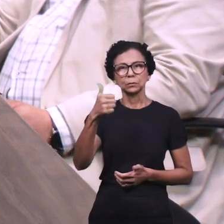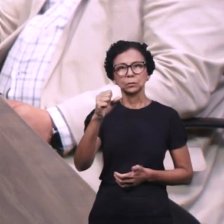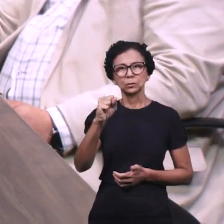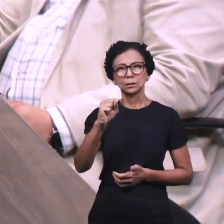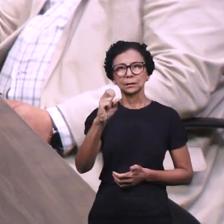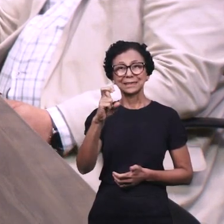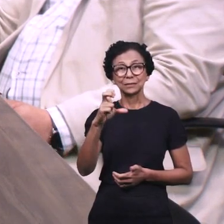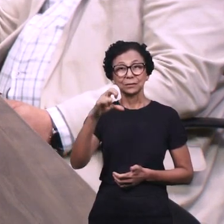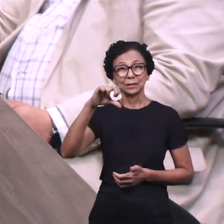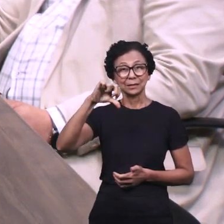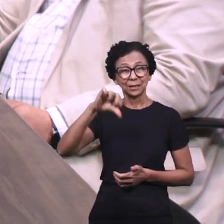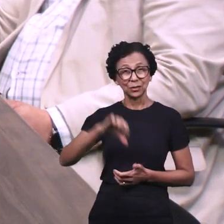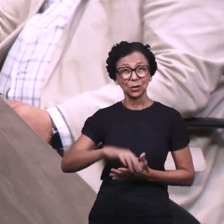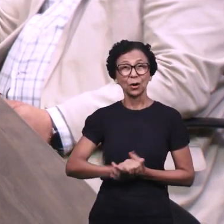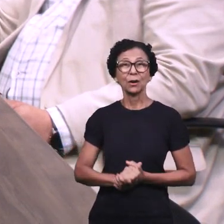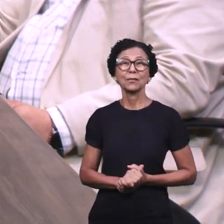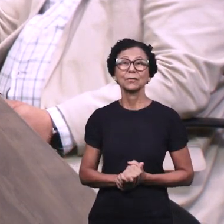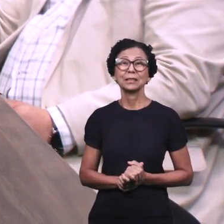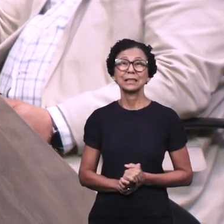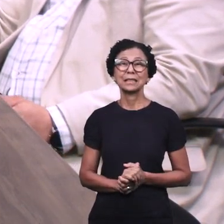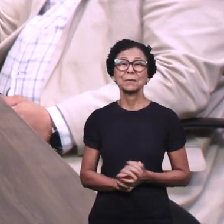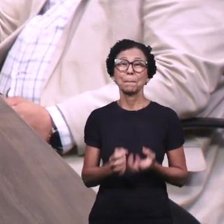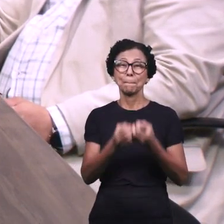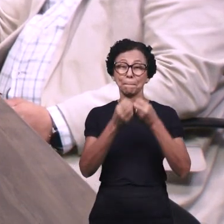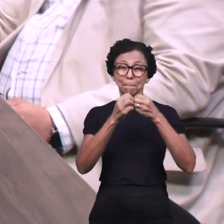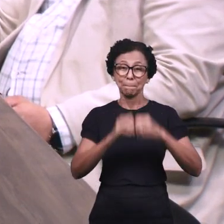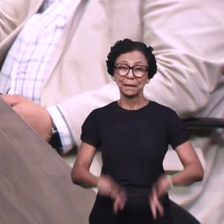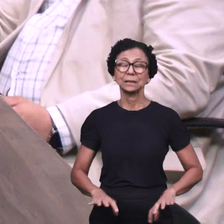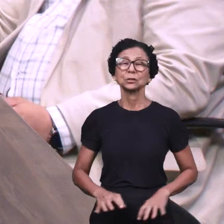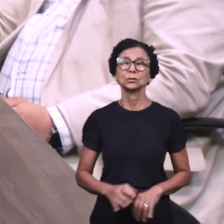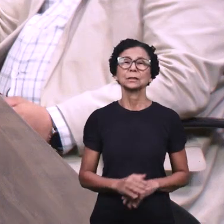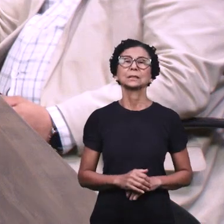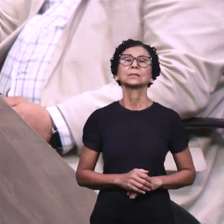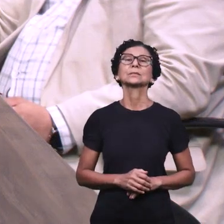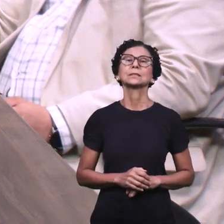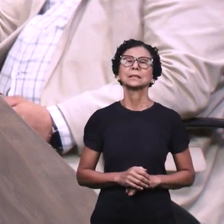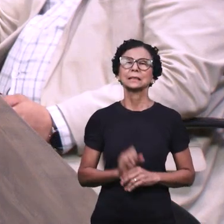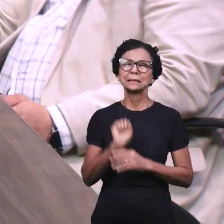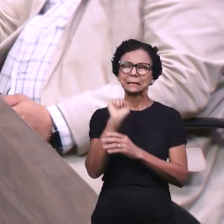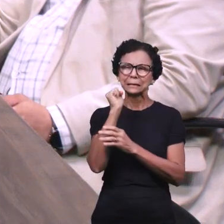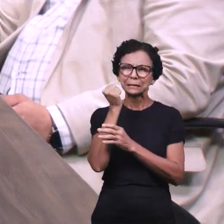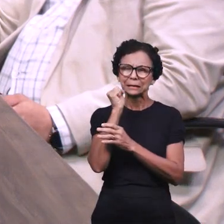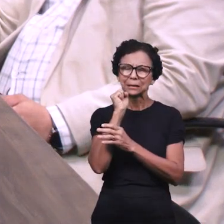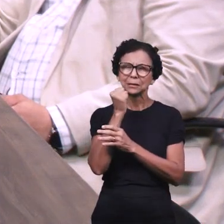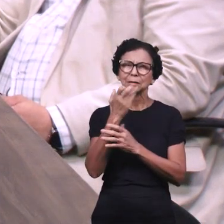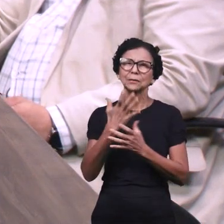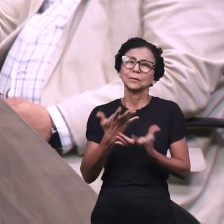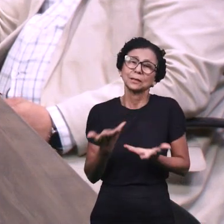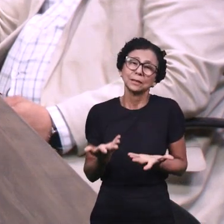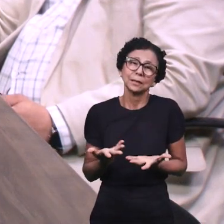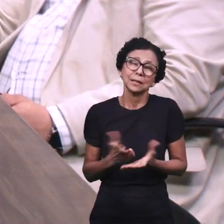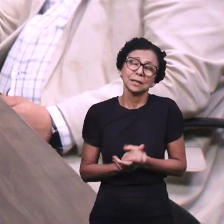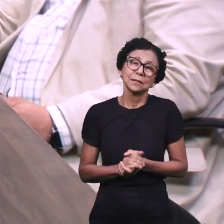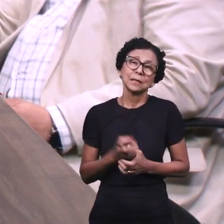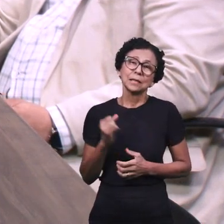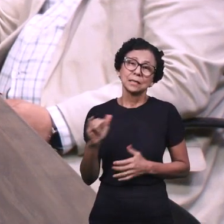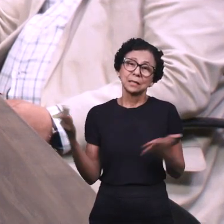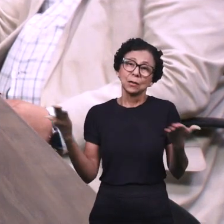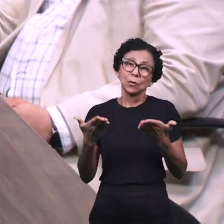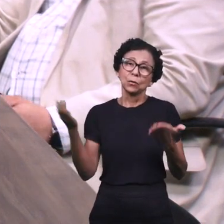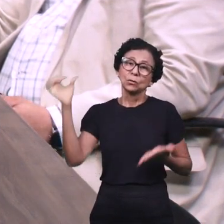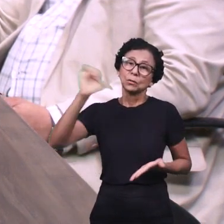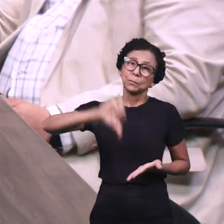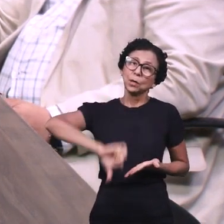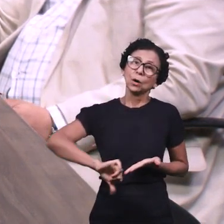mas poderia ter sido ainda muito pior se fosse nos dias atuais, né? Porque a tecnologia hoje ela é muito mais desenvolvida.